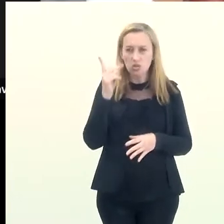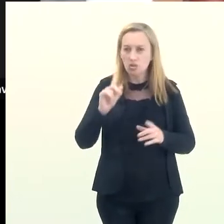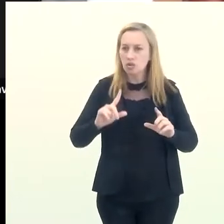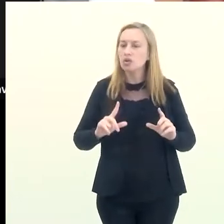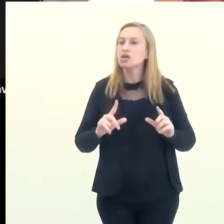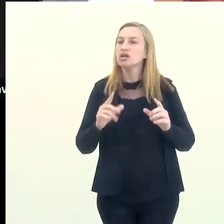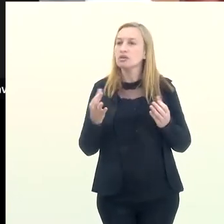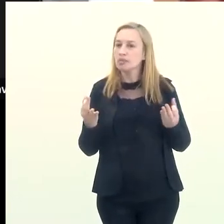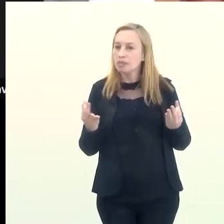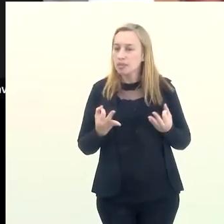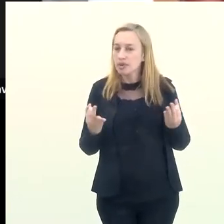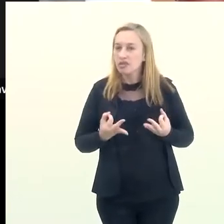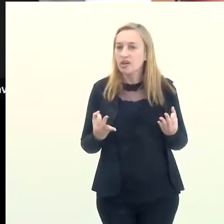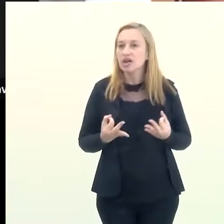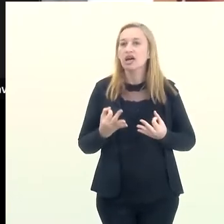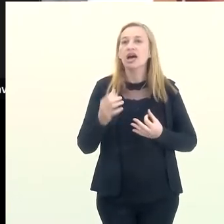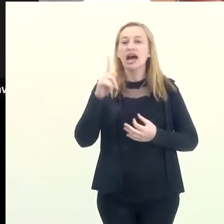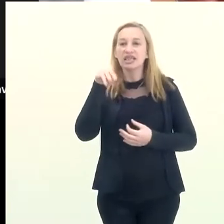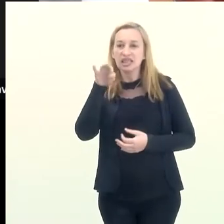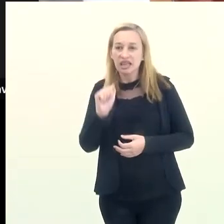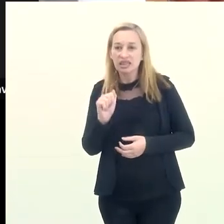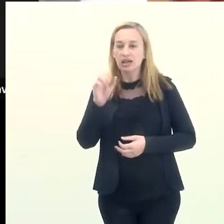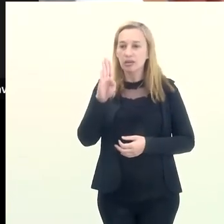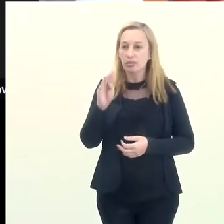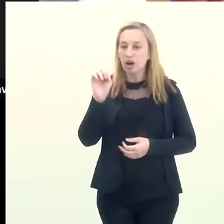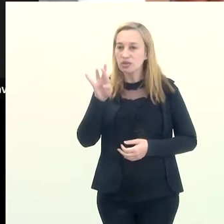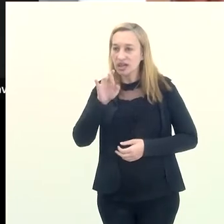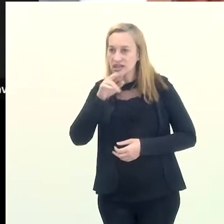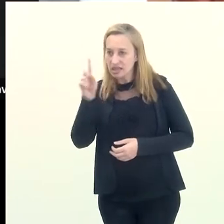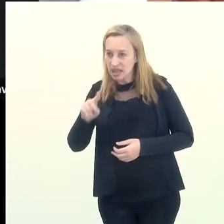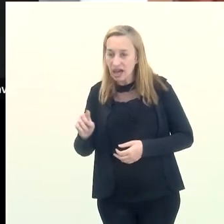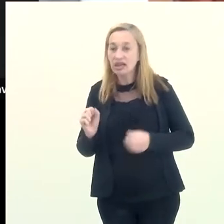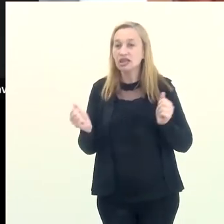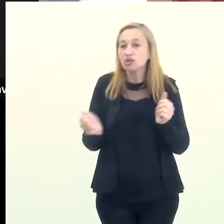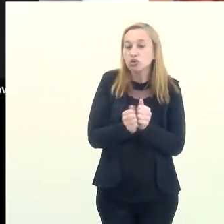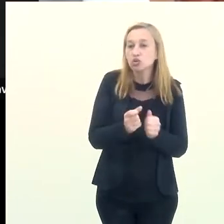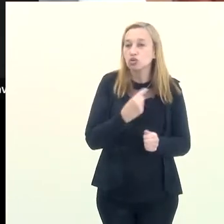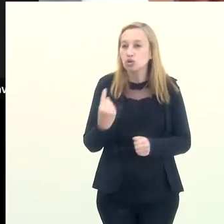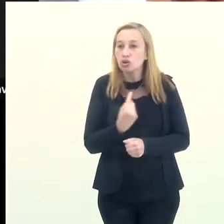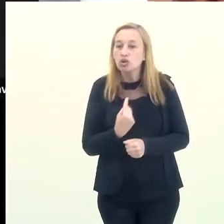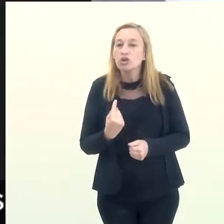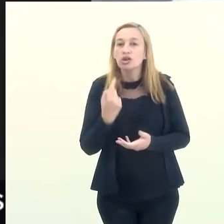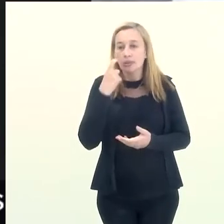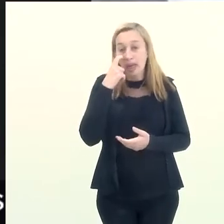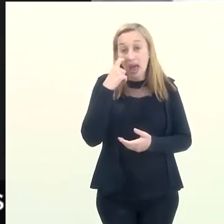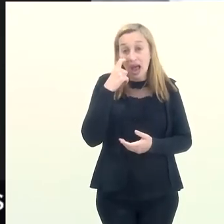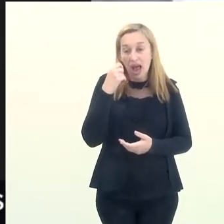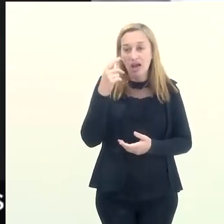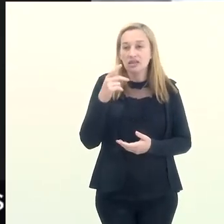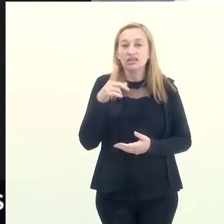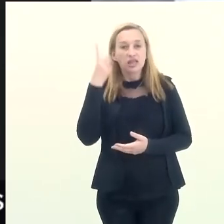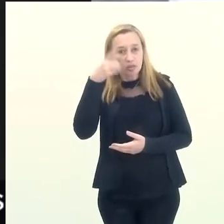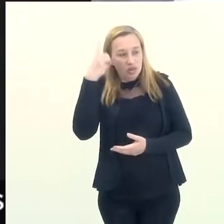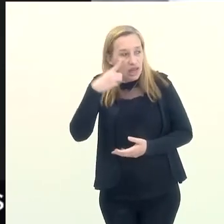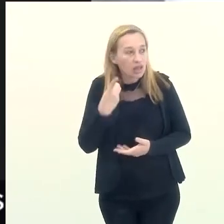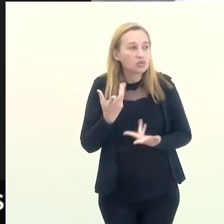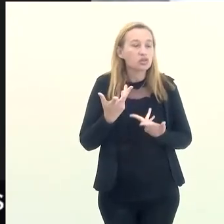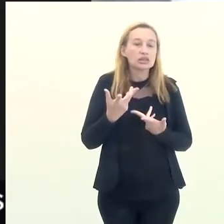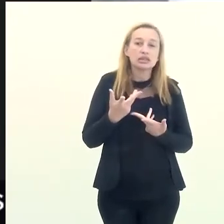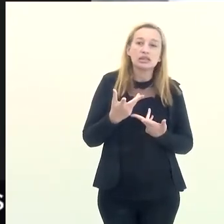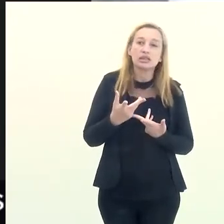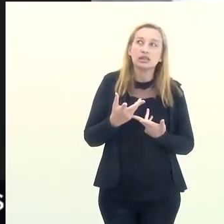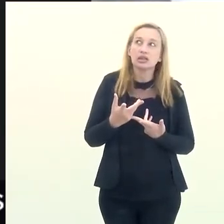pessoas muito atuantes. A própria deputada Adriana Baltazar está sempre atuando conosco. Enfim, os deputados